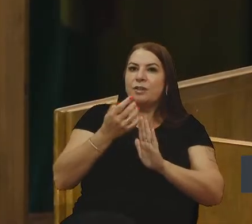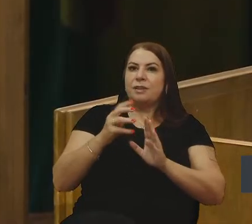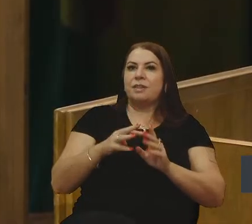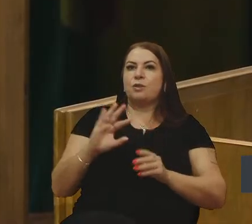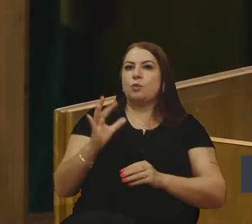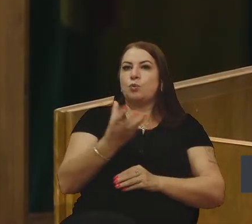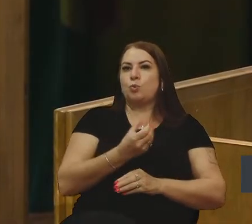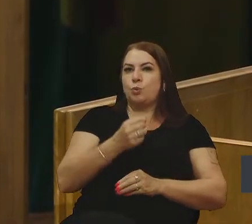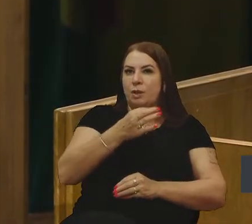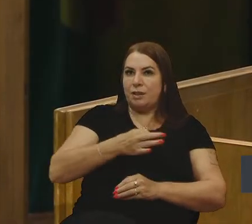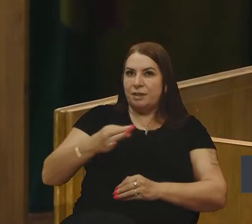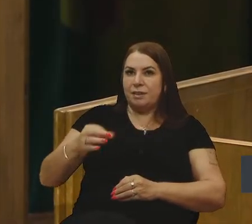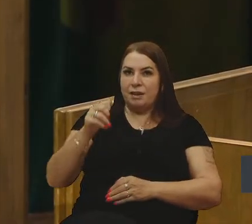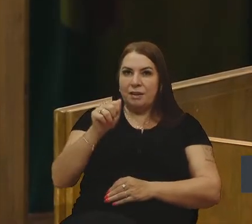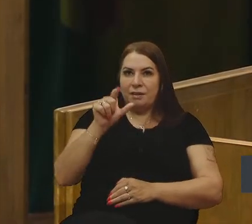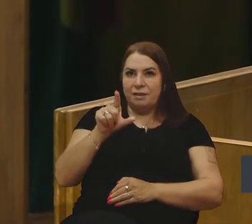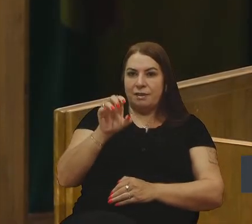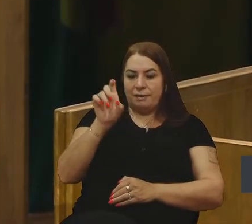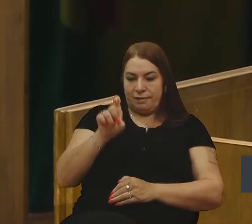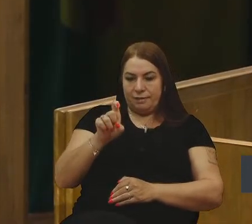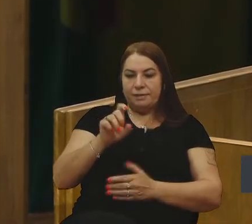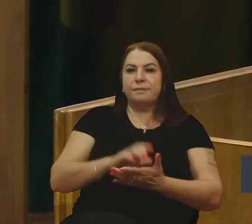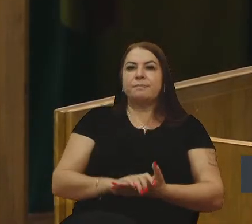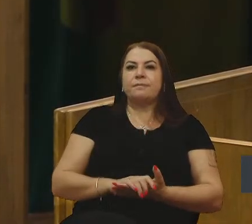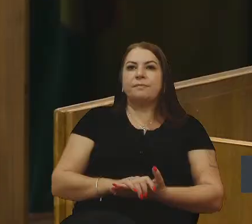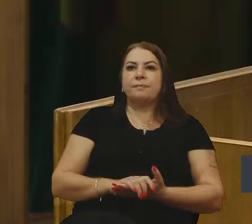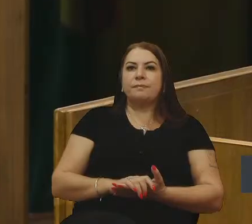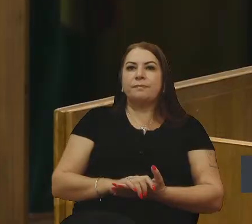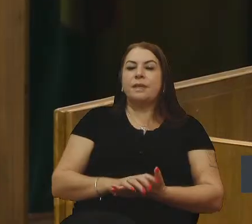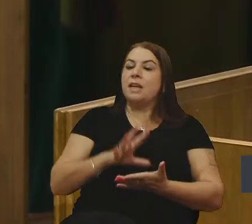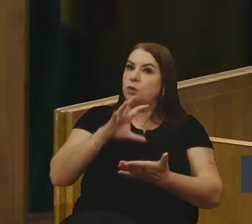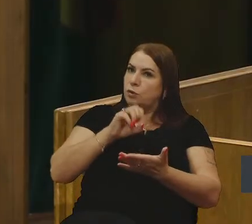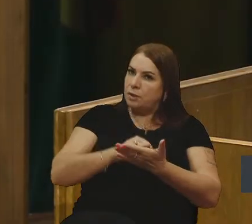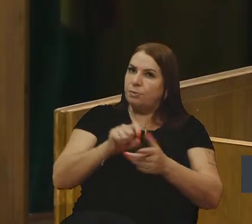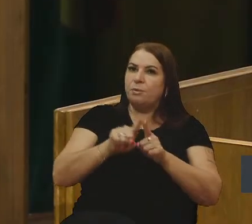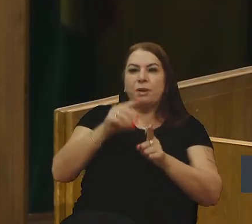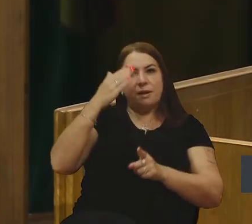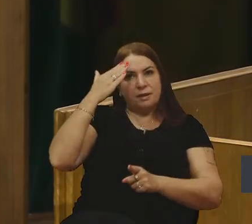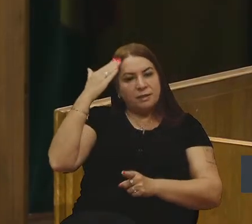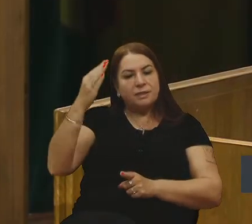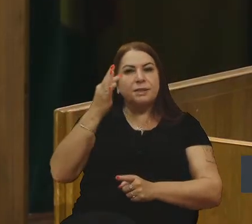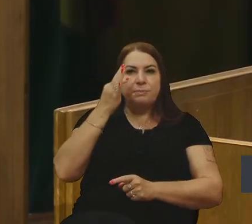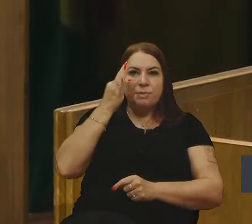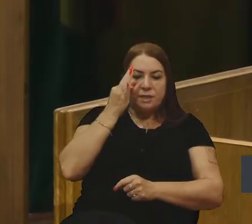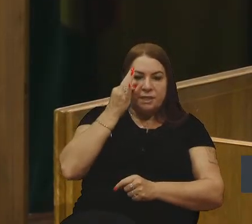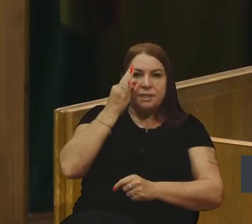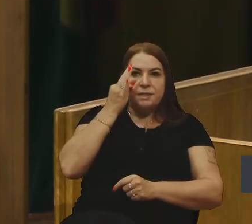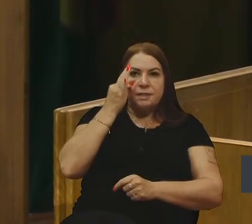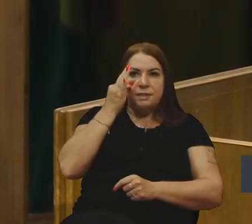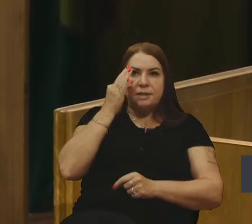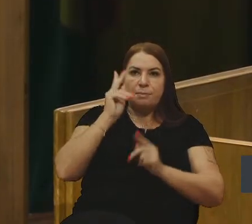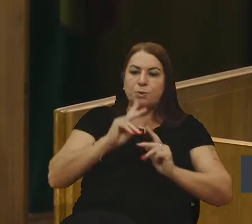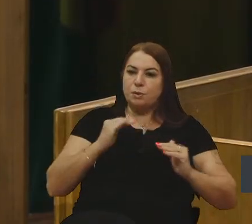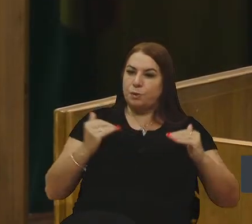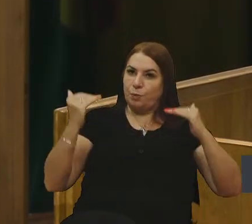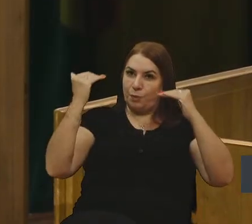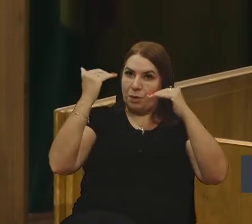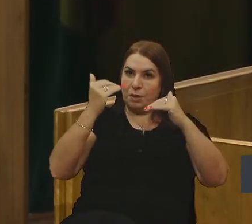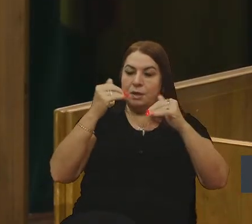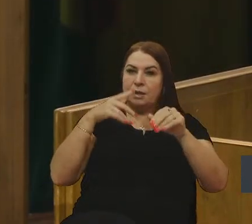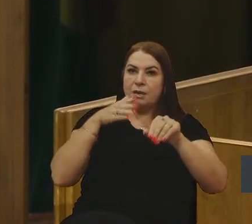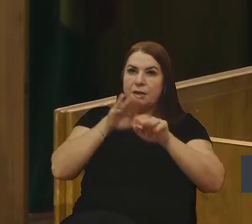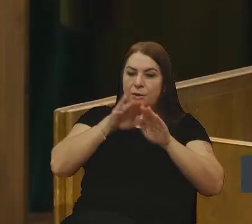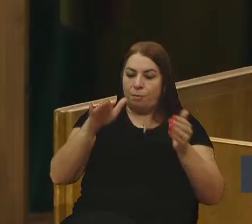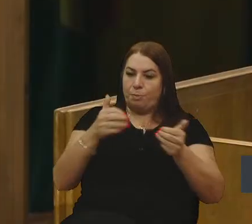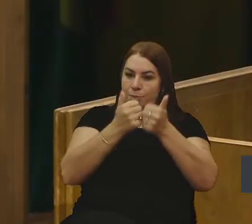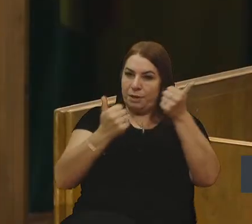Tudo em Grãos, Alex Xavier. Registramos e agradecemos as presenças das autoridades que compõem a